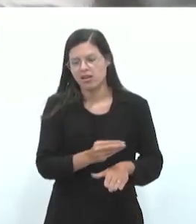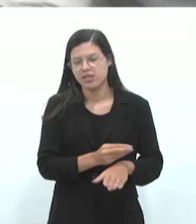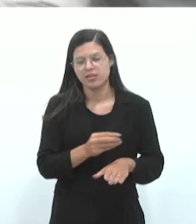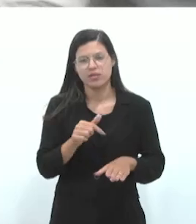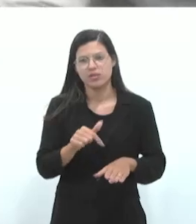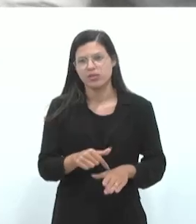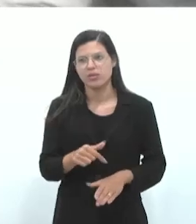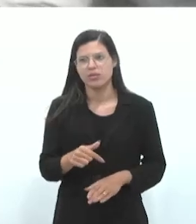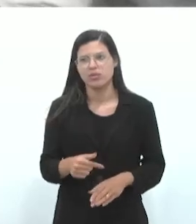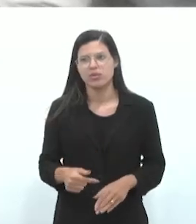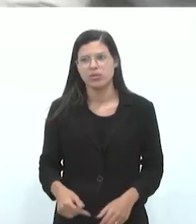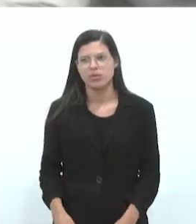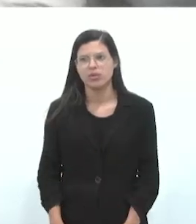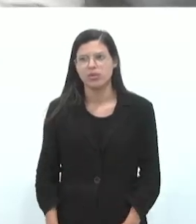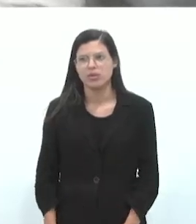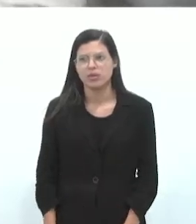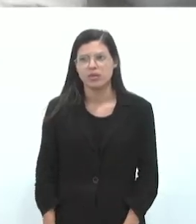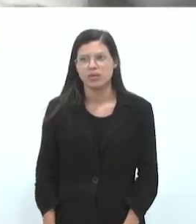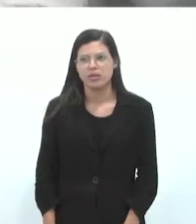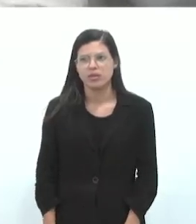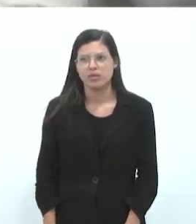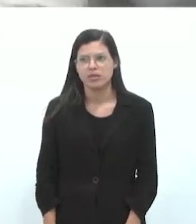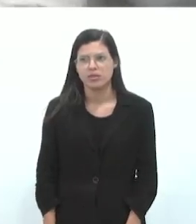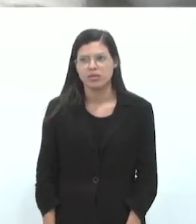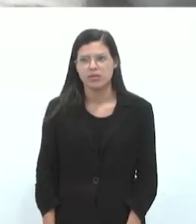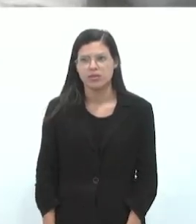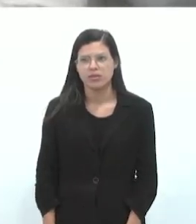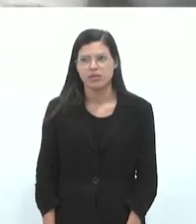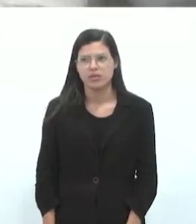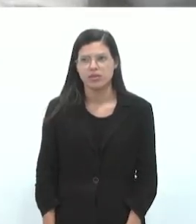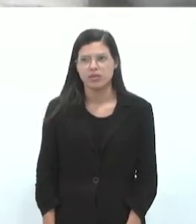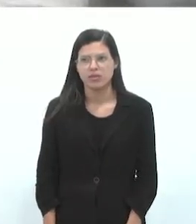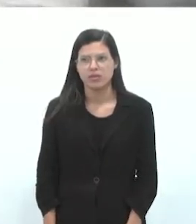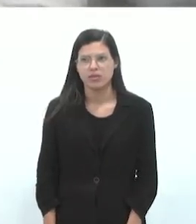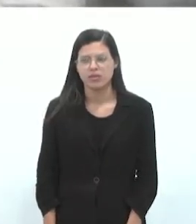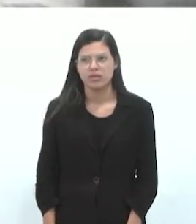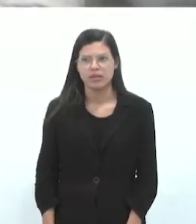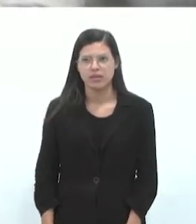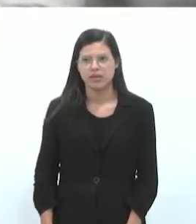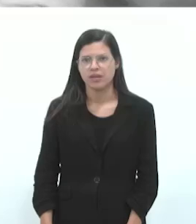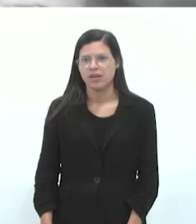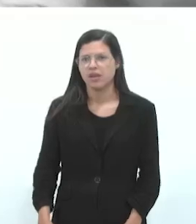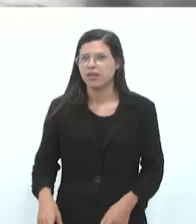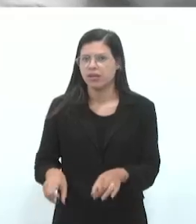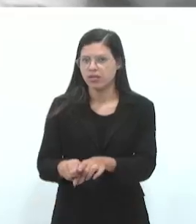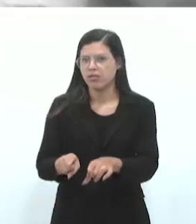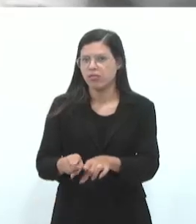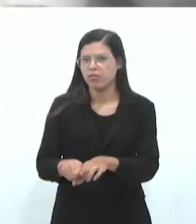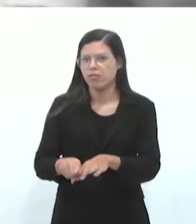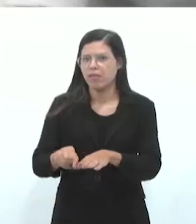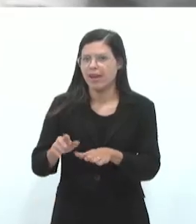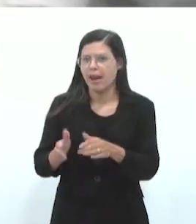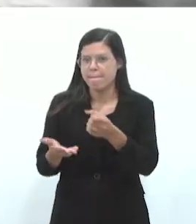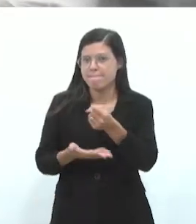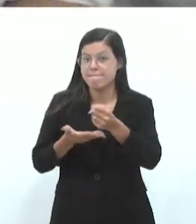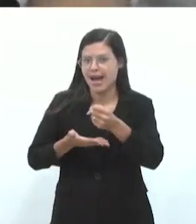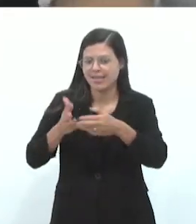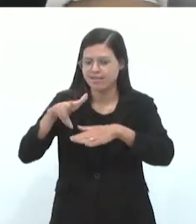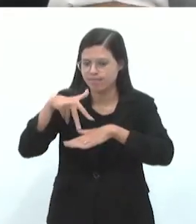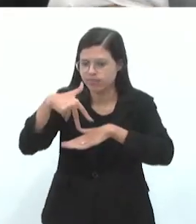vezes, acumulado. Ele deve ser tratado. E sustenta a elite. Sustenta a elite que está toda na superestrutura.